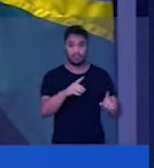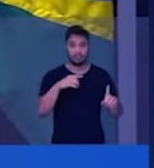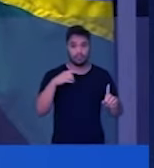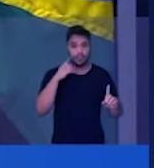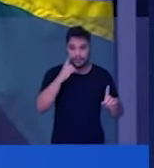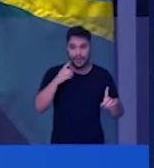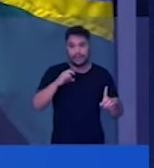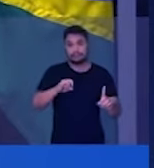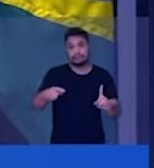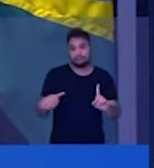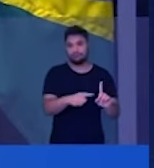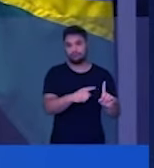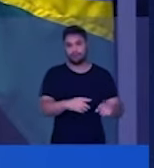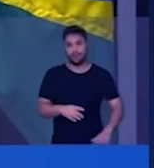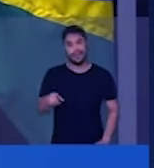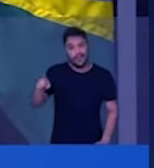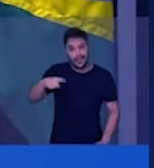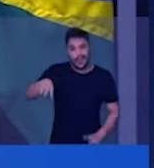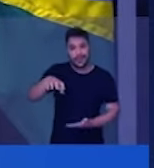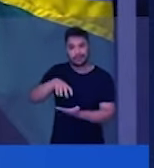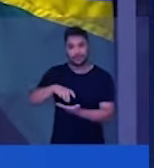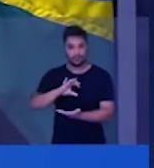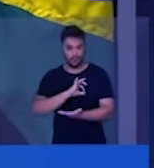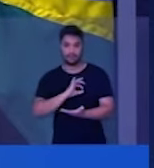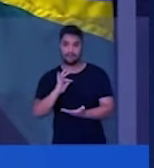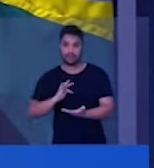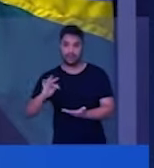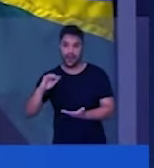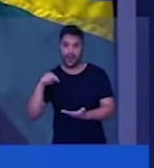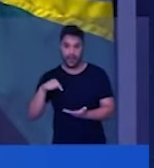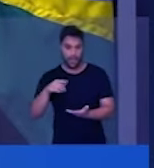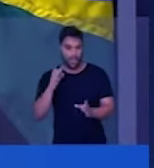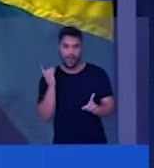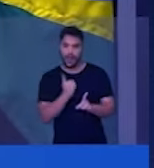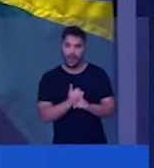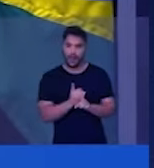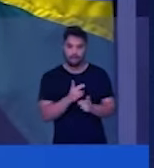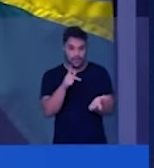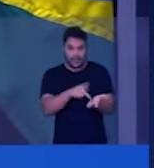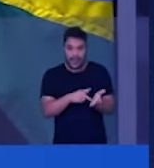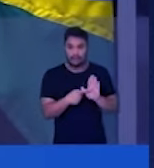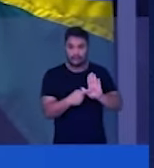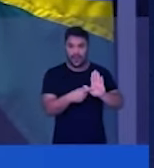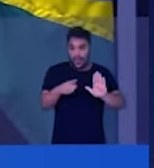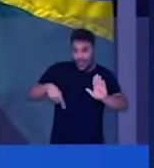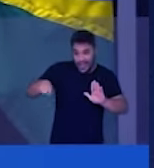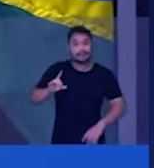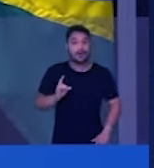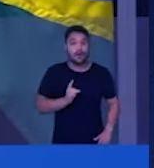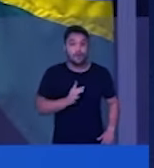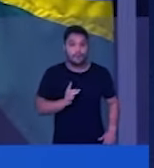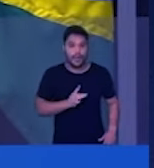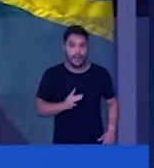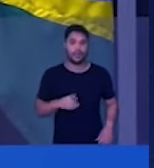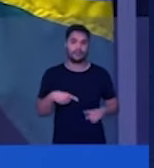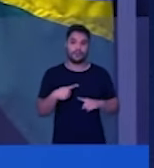diante. Eles estão percebendo, deputada Bia, que a verdade é muito forte, que eles todos vão cair. Eles, na verdade, estão é com medo, porque o